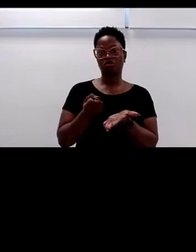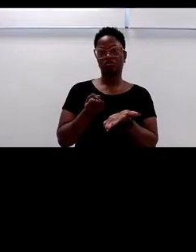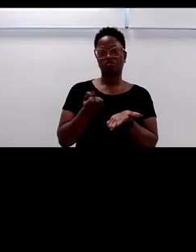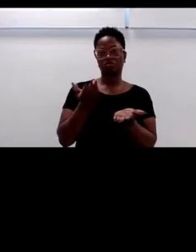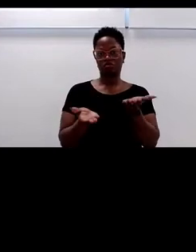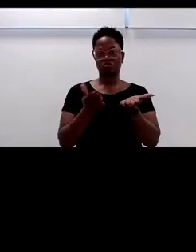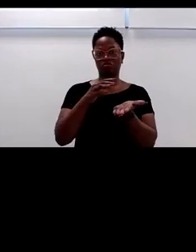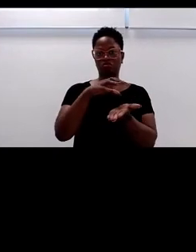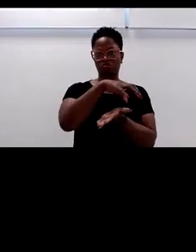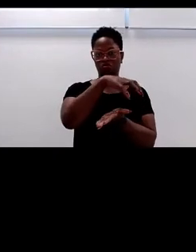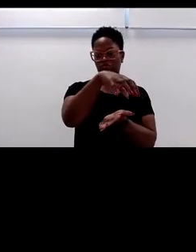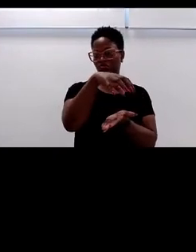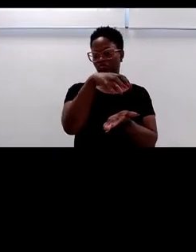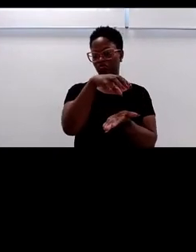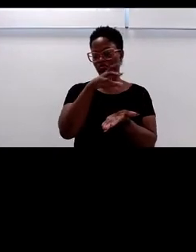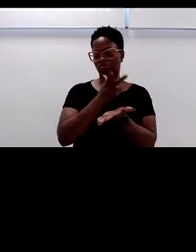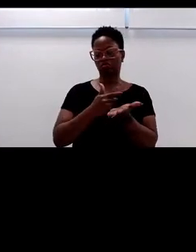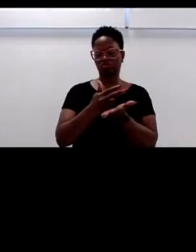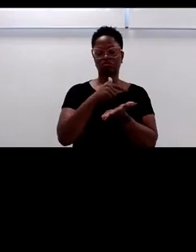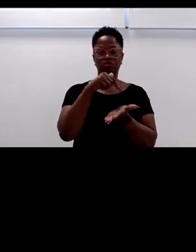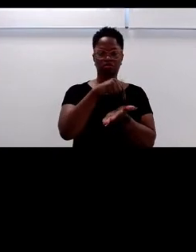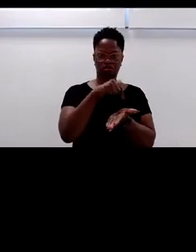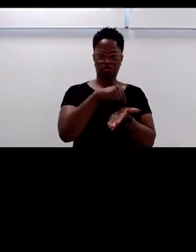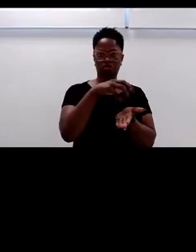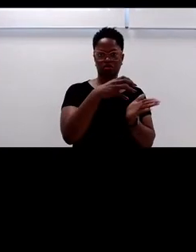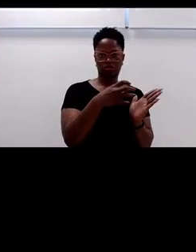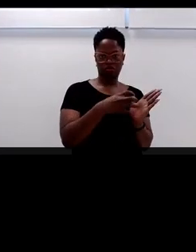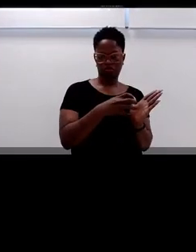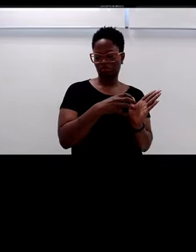aqui. Esse grupo.